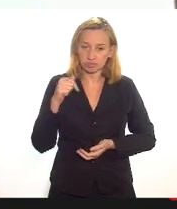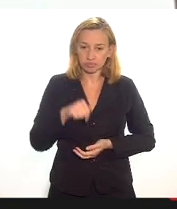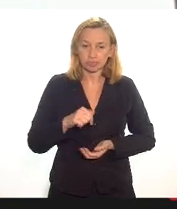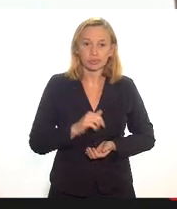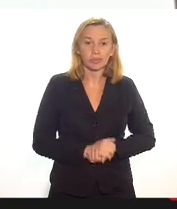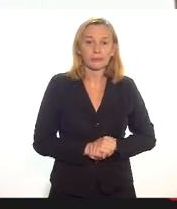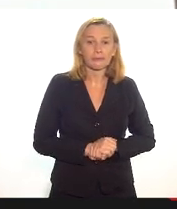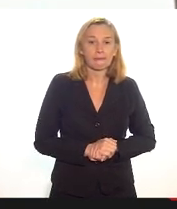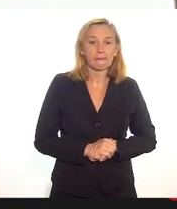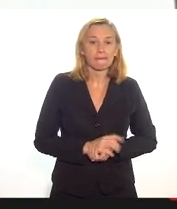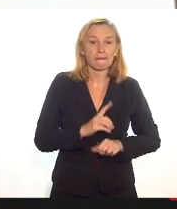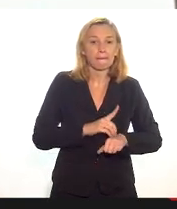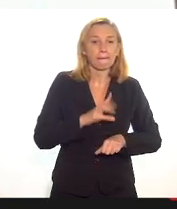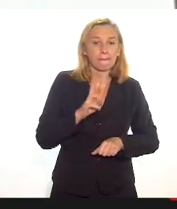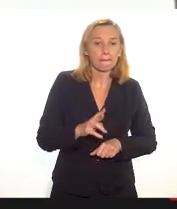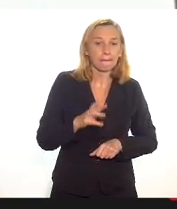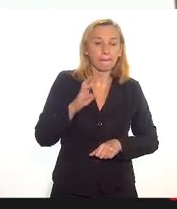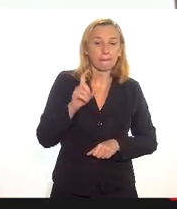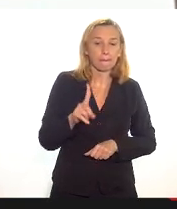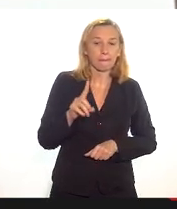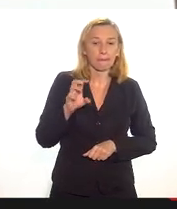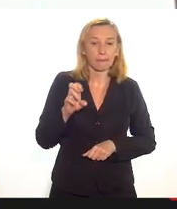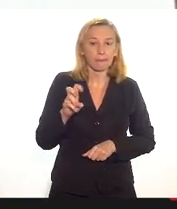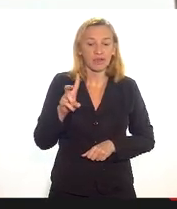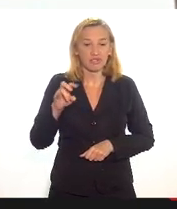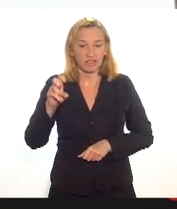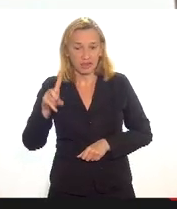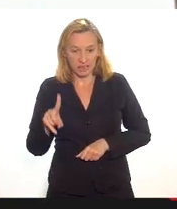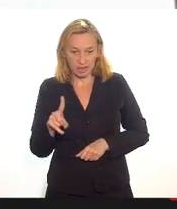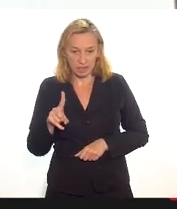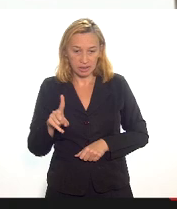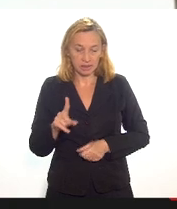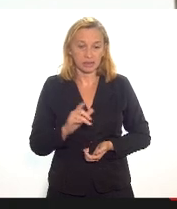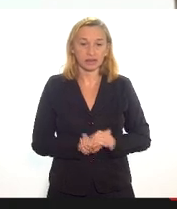né? O doutor David, da FUP,